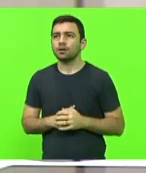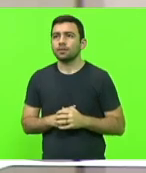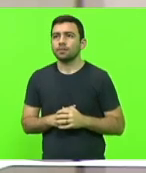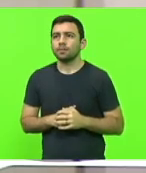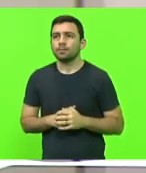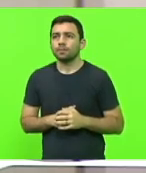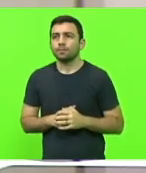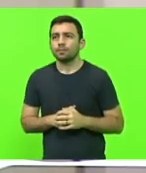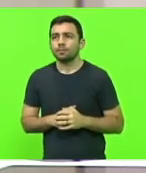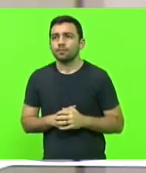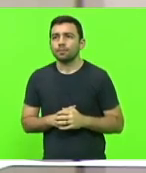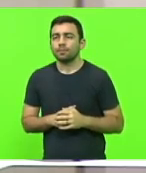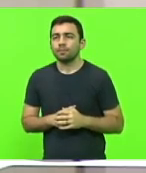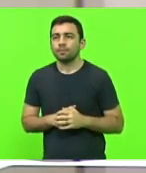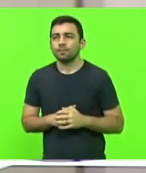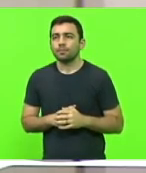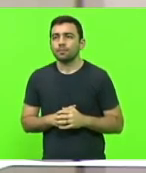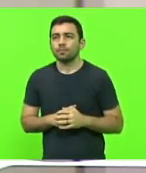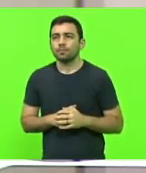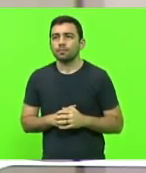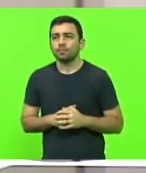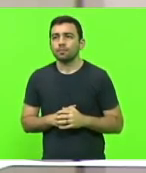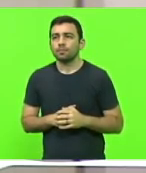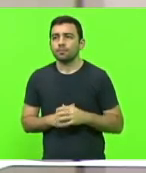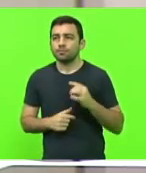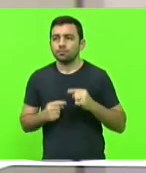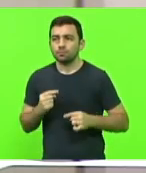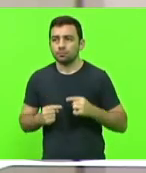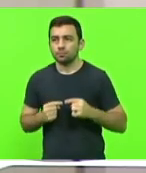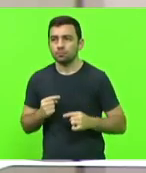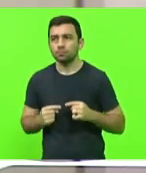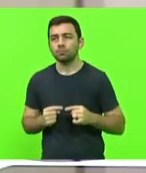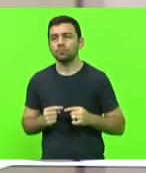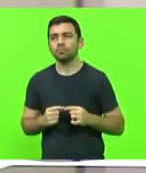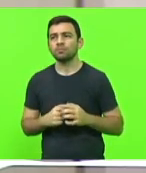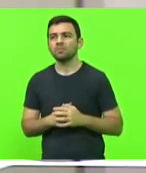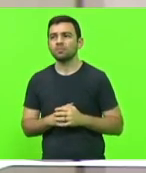lê, mas eu coloco em discussão.